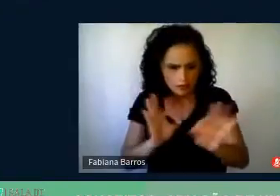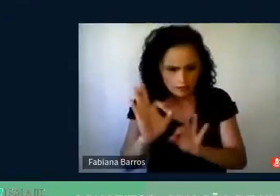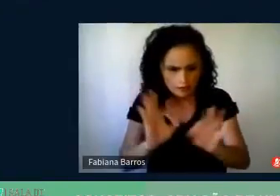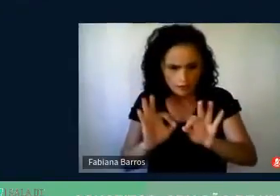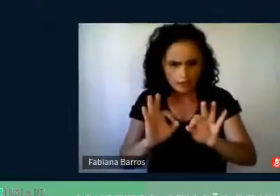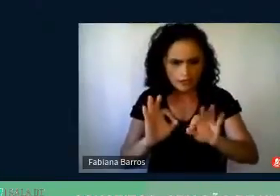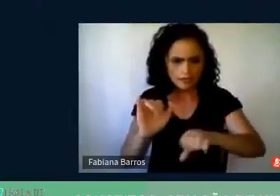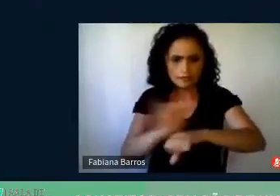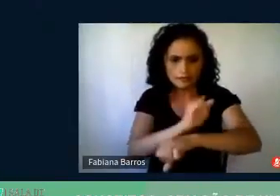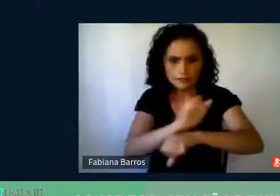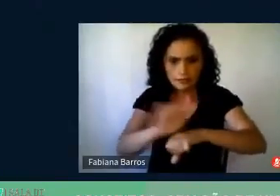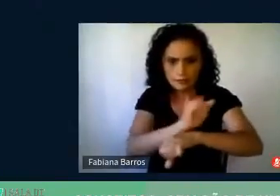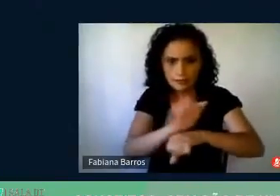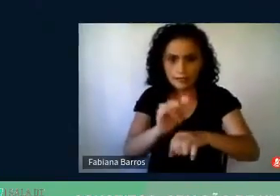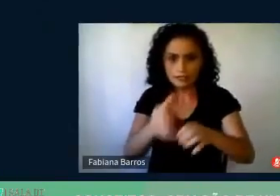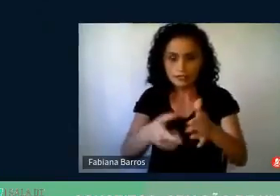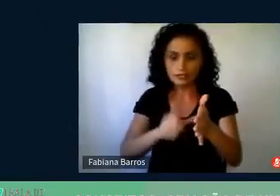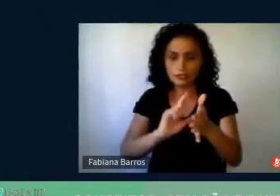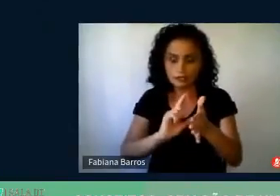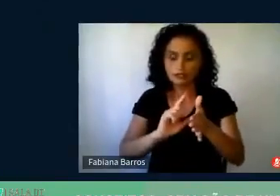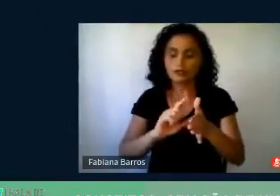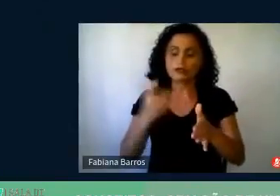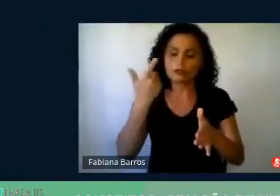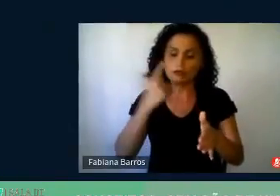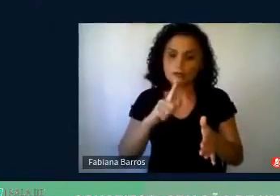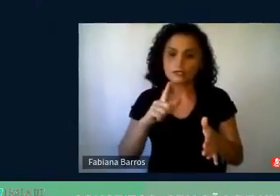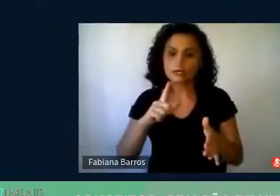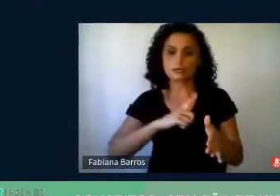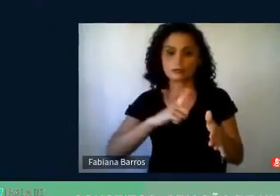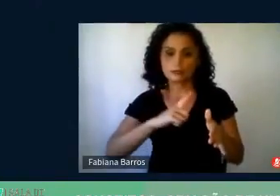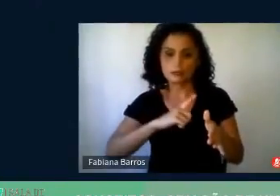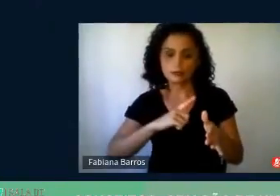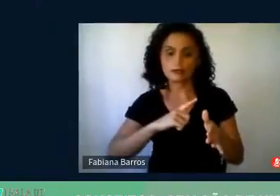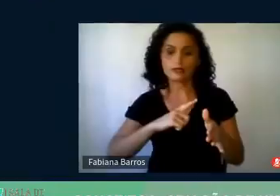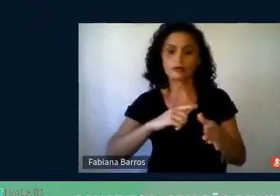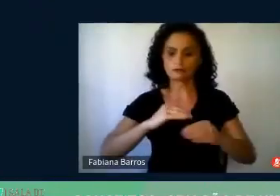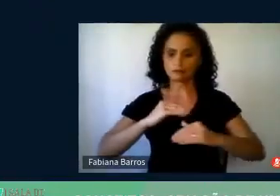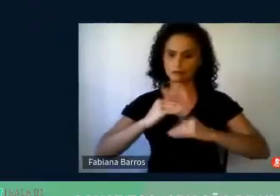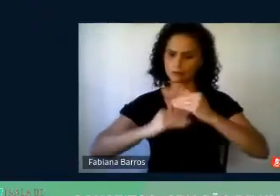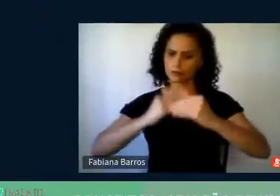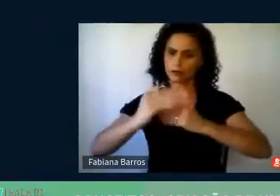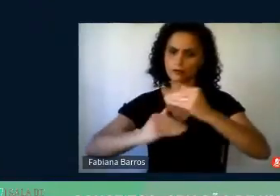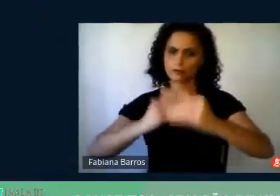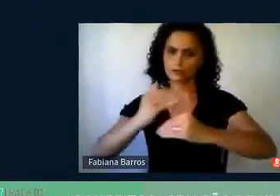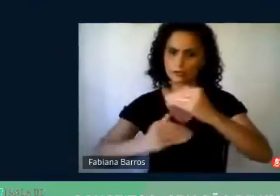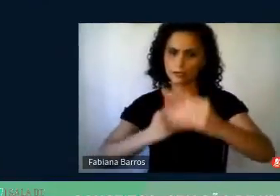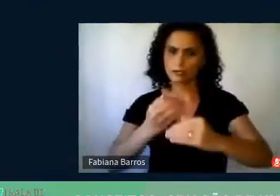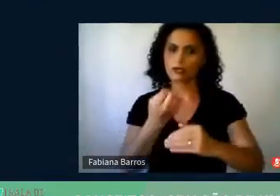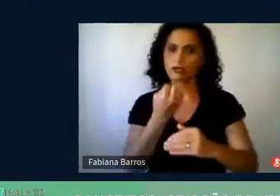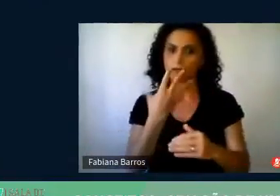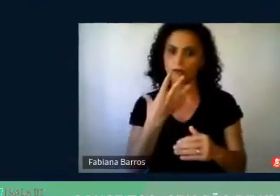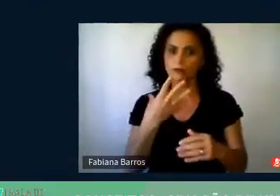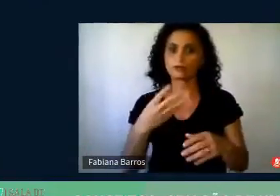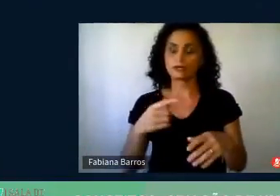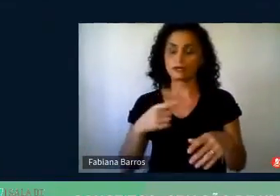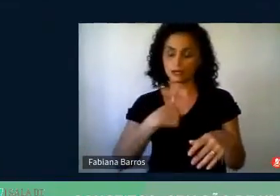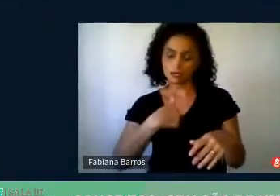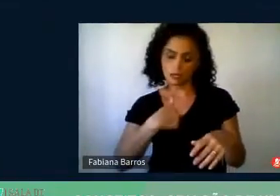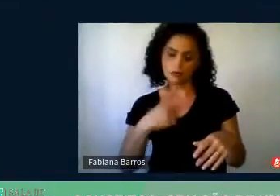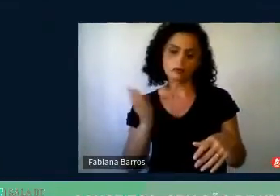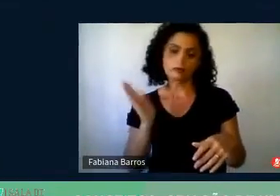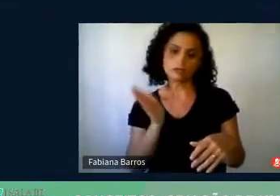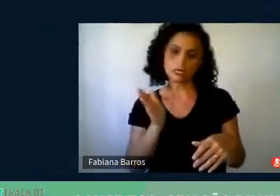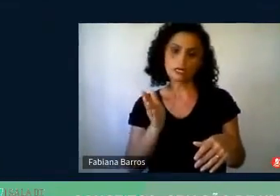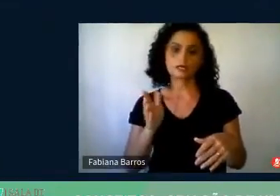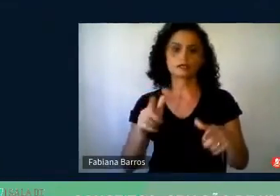a gente consegue estabelecer um processo de sala de situação. Eu sempre lembro disso, quando eu participei da resposta de H1N1 em vários países, que a gente